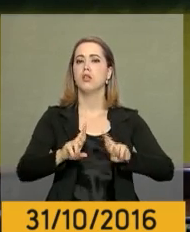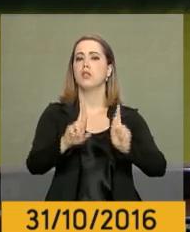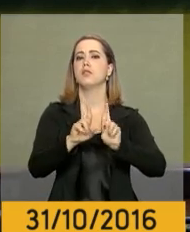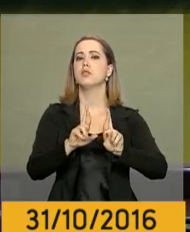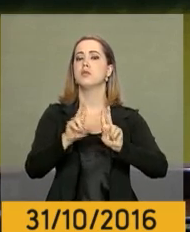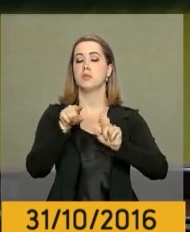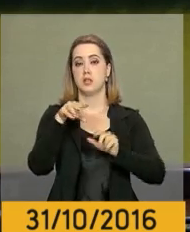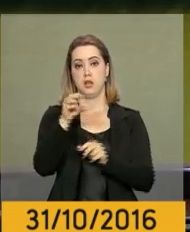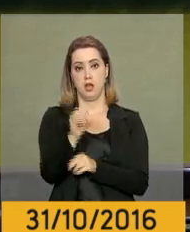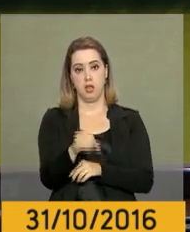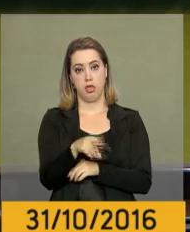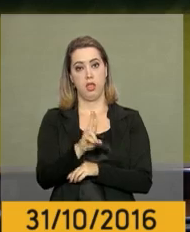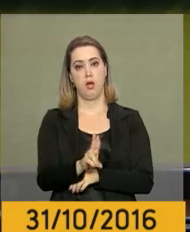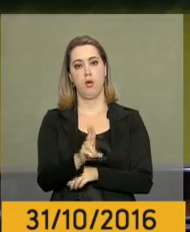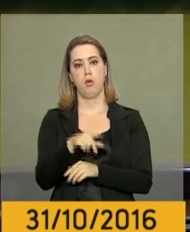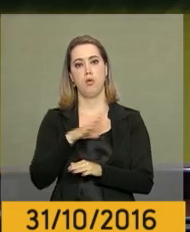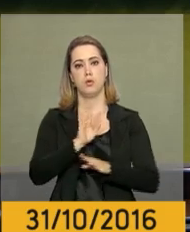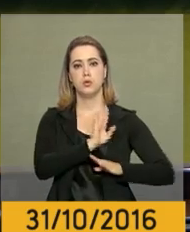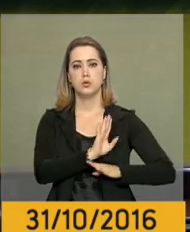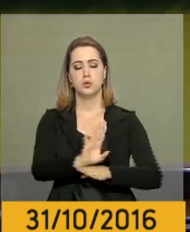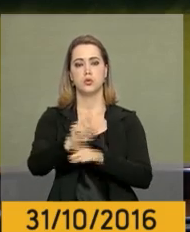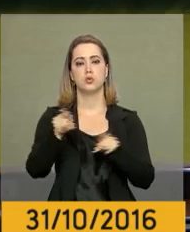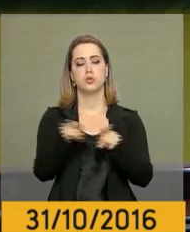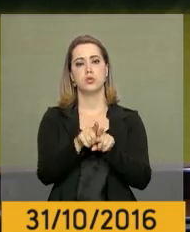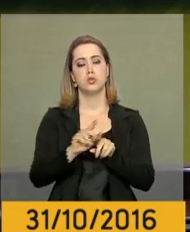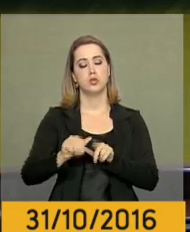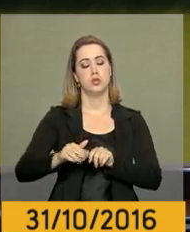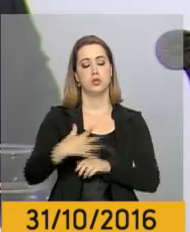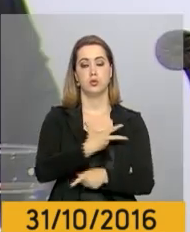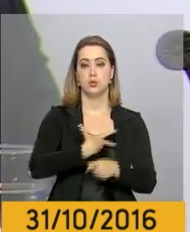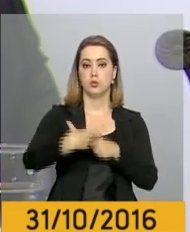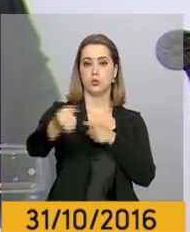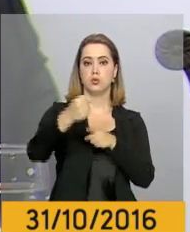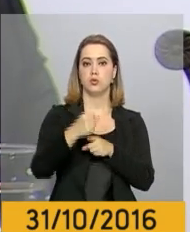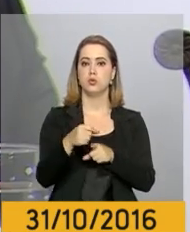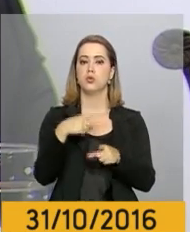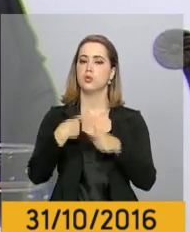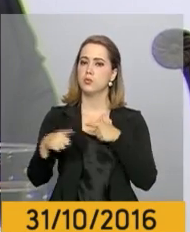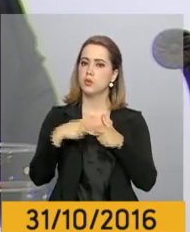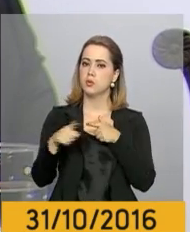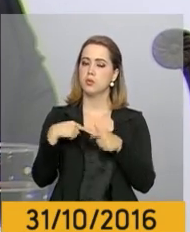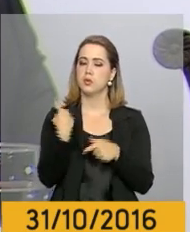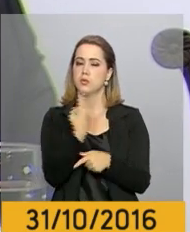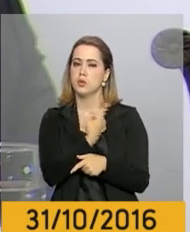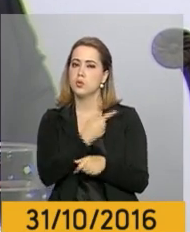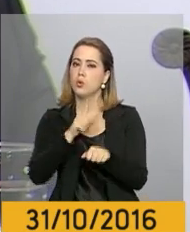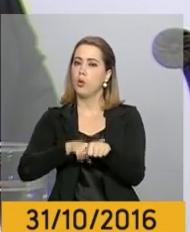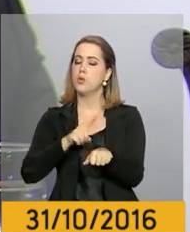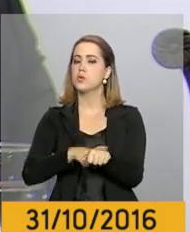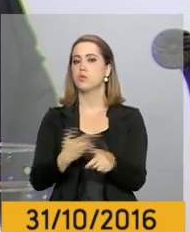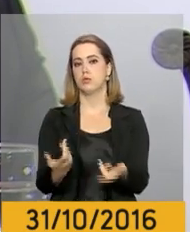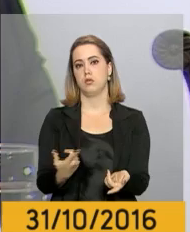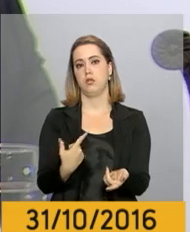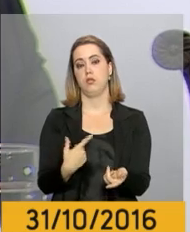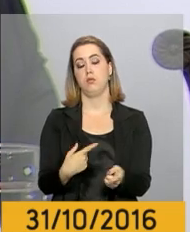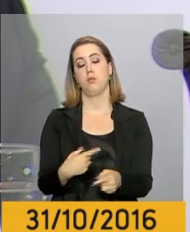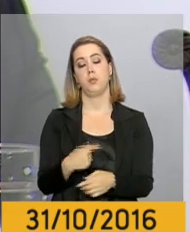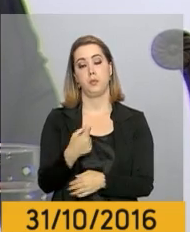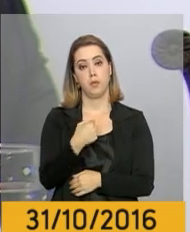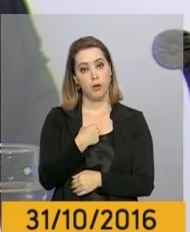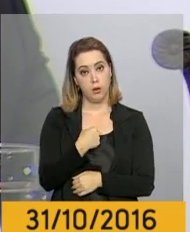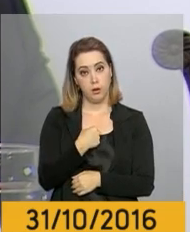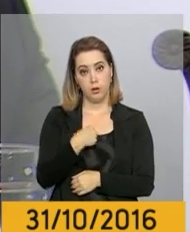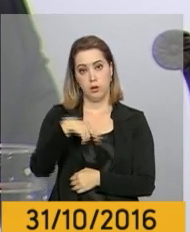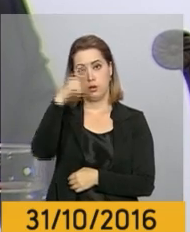capacidade da Uno de ajudar-nos a superar os desafios do nosso tempo e eu me recordo secretário Guterres que no